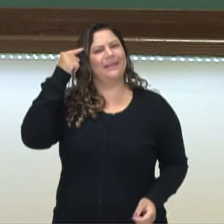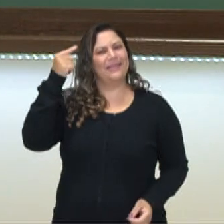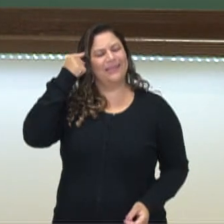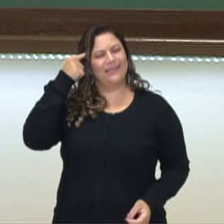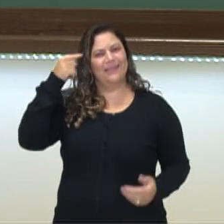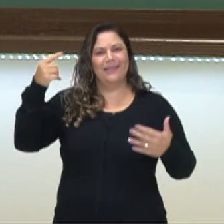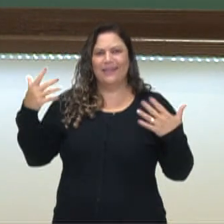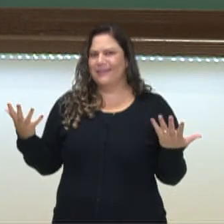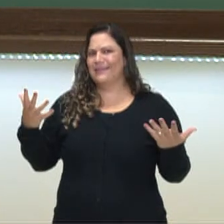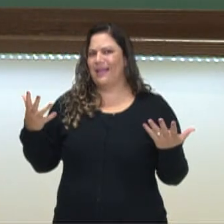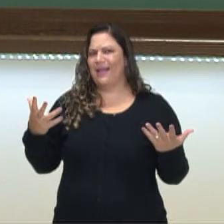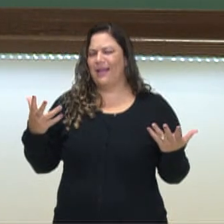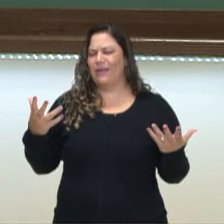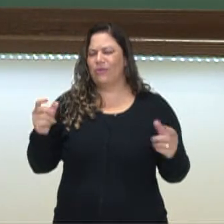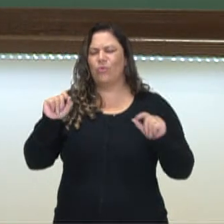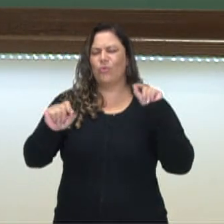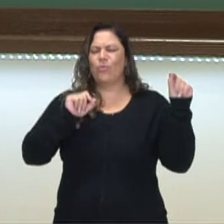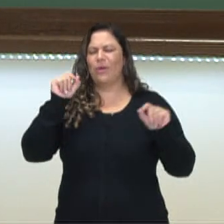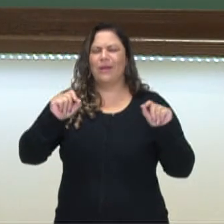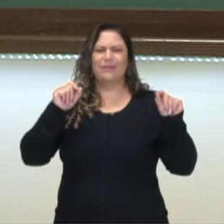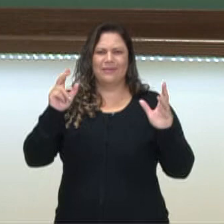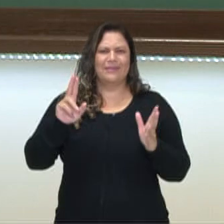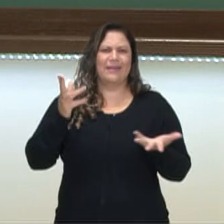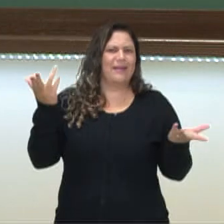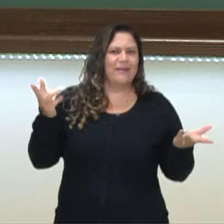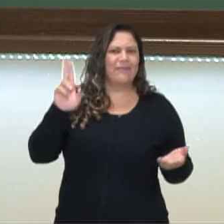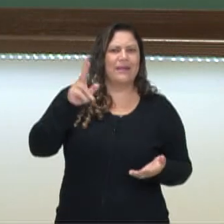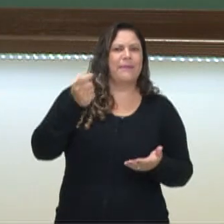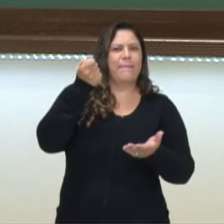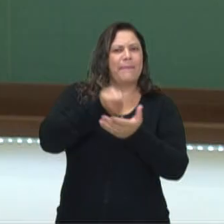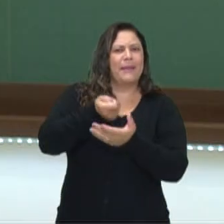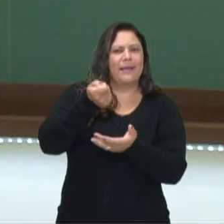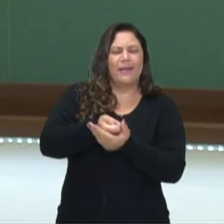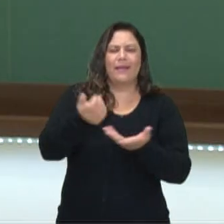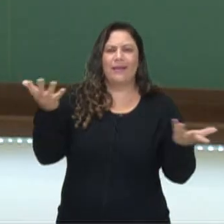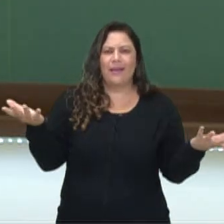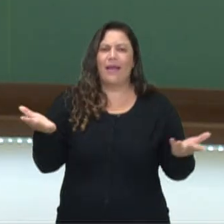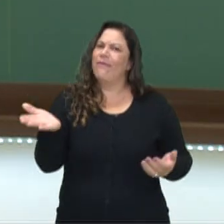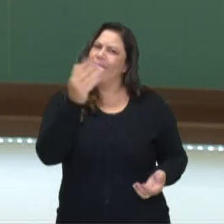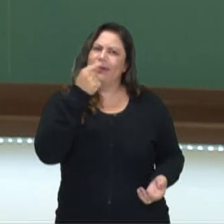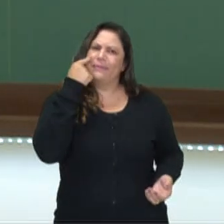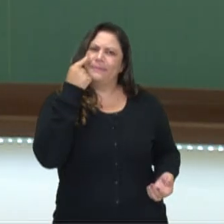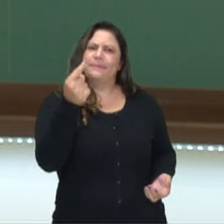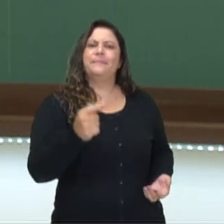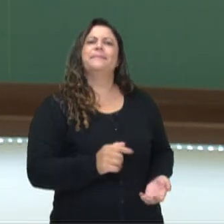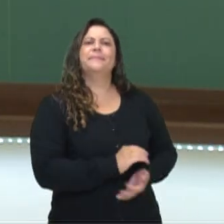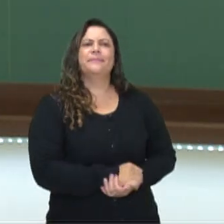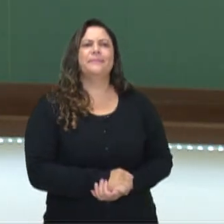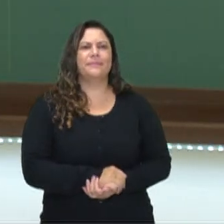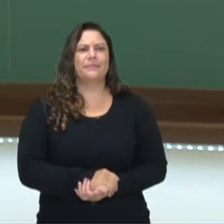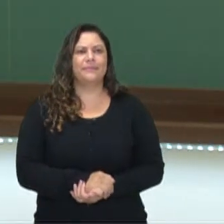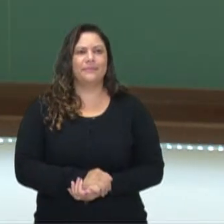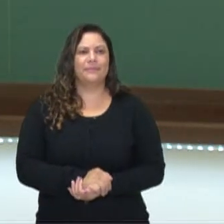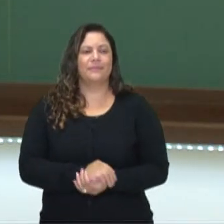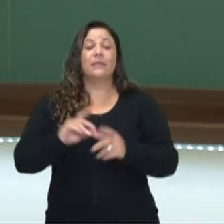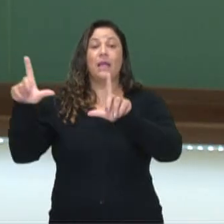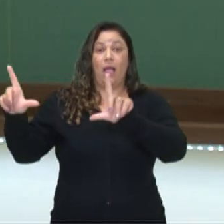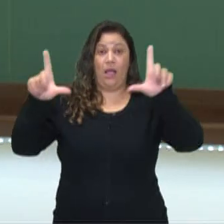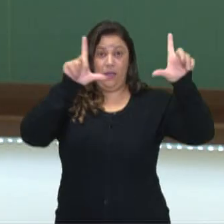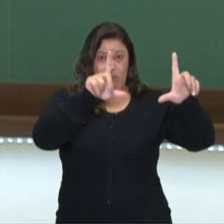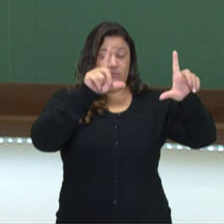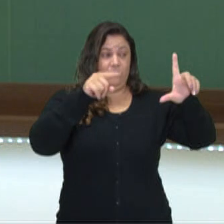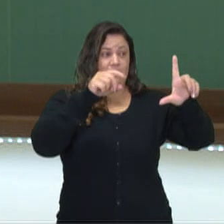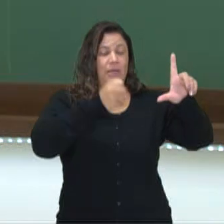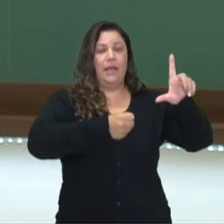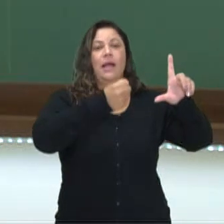pensaram? Quanto será que ela vai gastar? Vamos ver? Venha comigo. Olha lá, aqui está a tabela de preços e